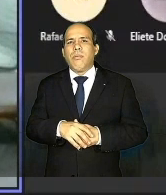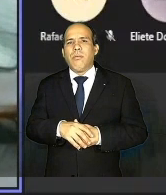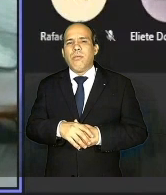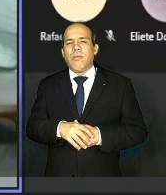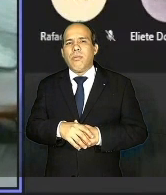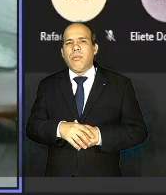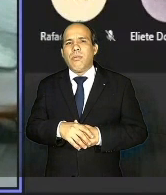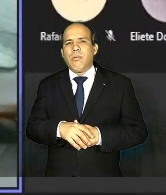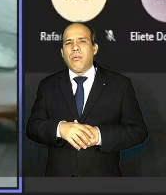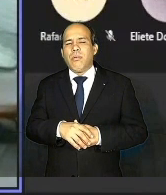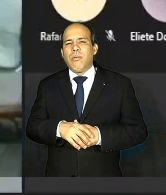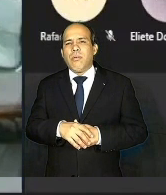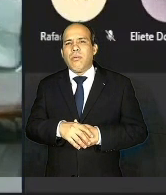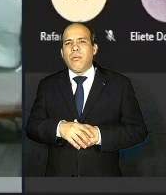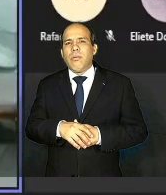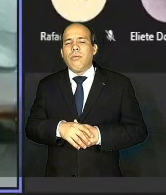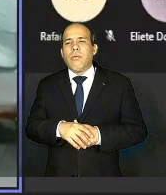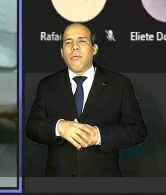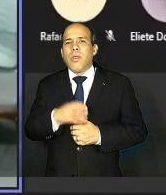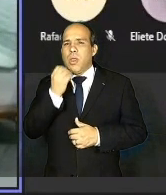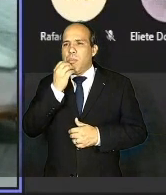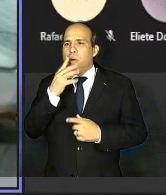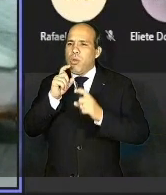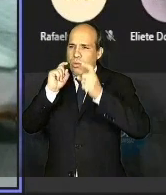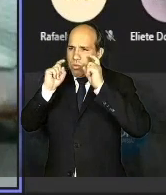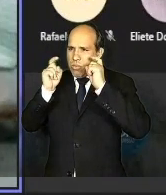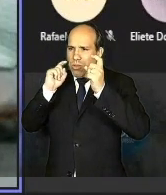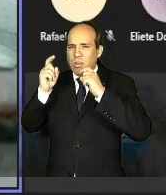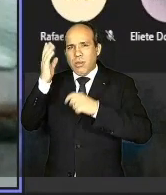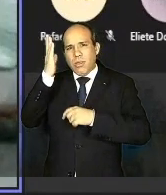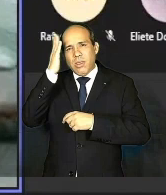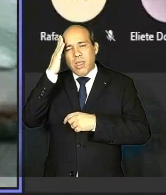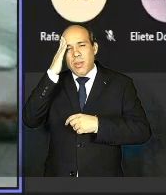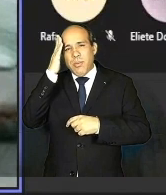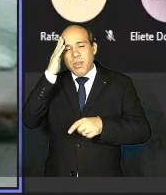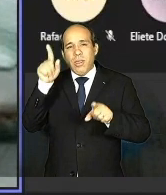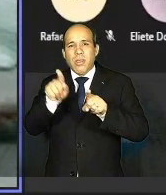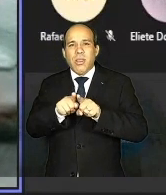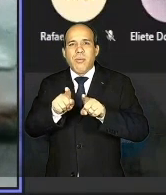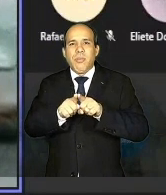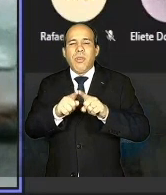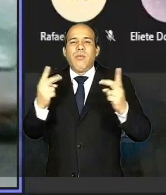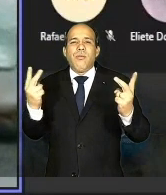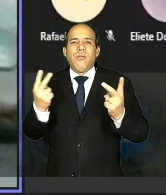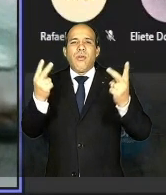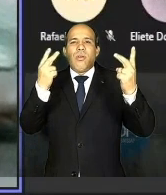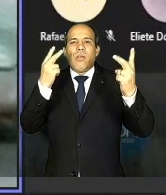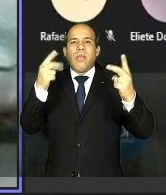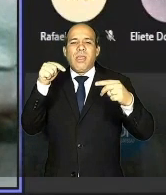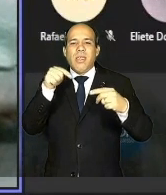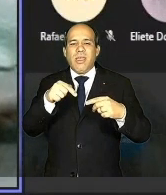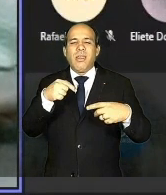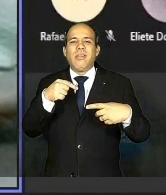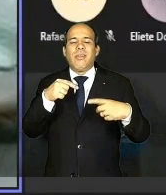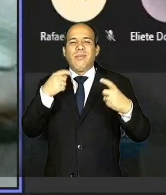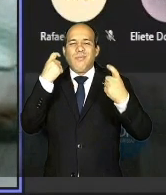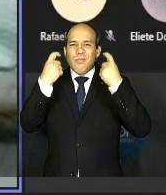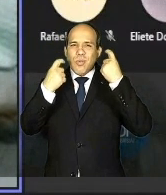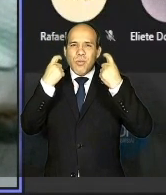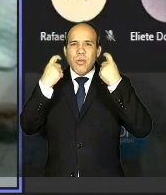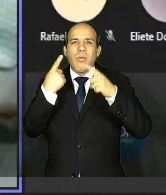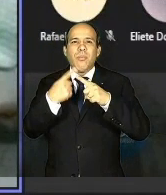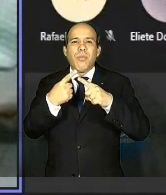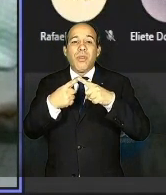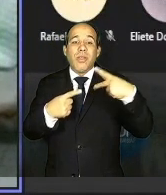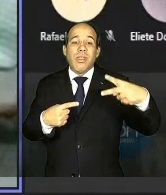Estou chegando aqui, então... Mas, então, até bom, viu? Mas foi bom o diálogo aqui para a gente saber e até para valorar